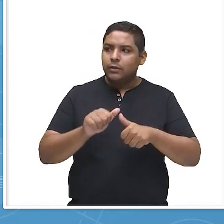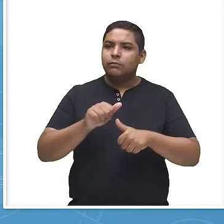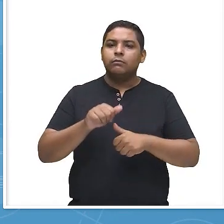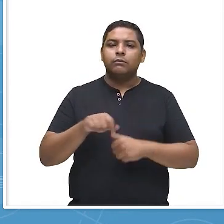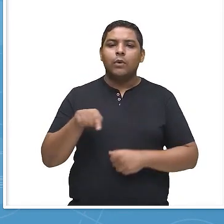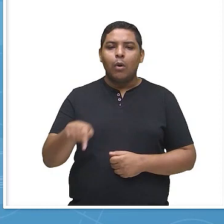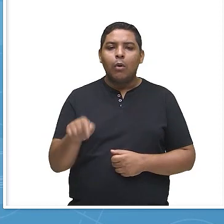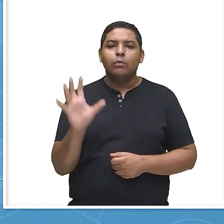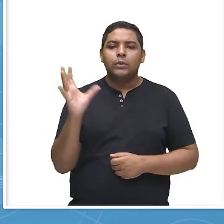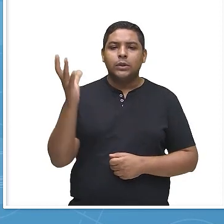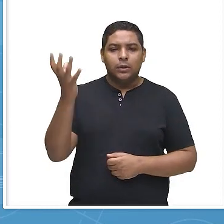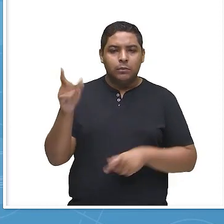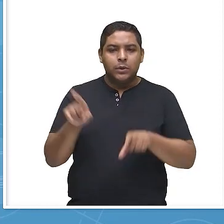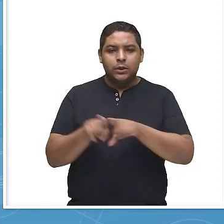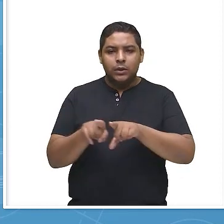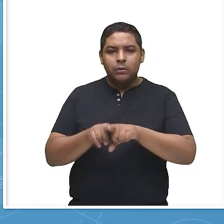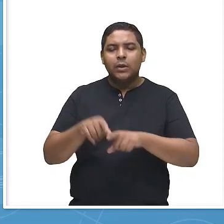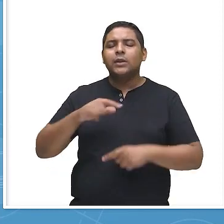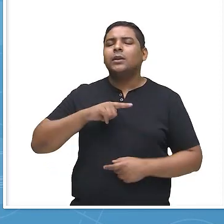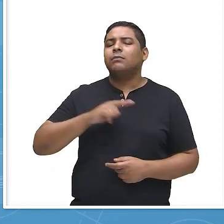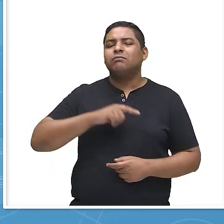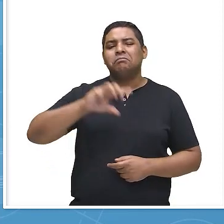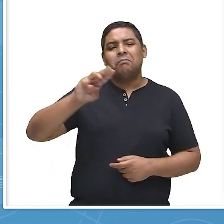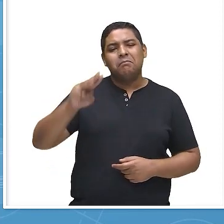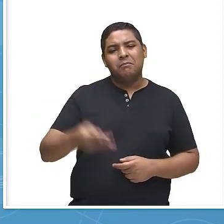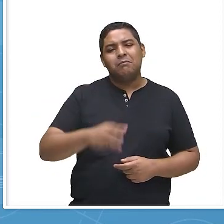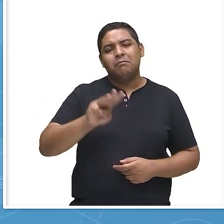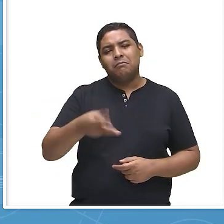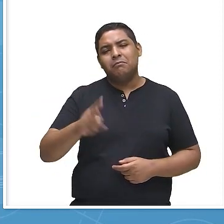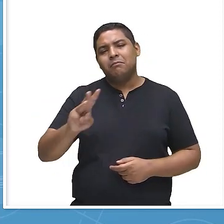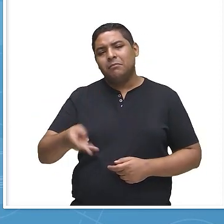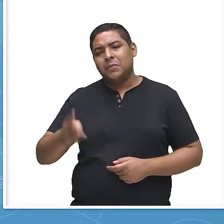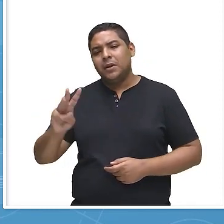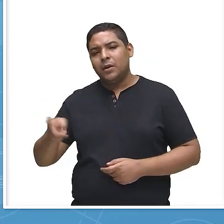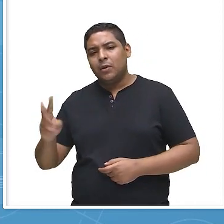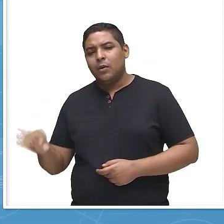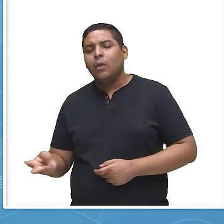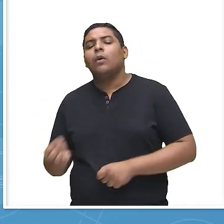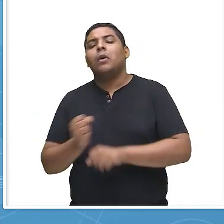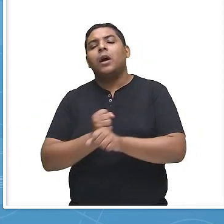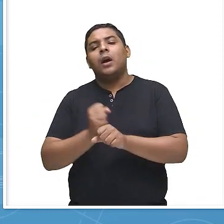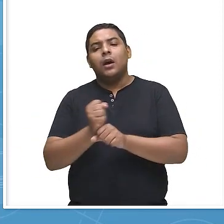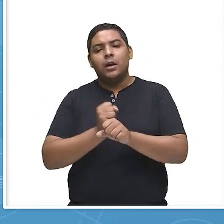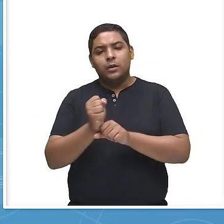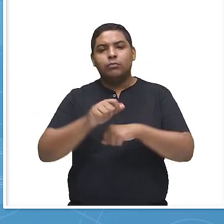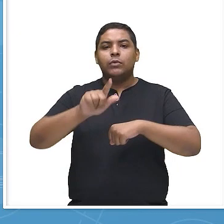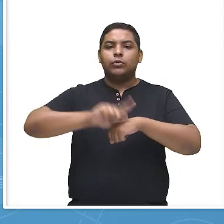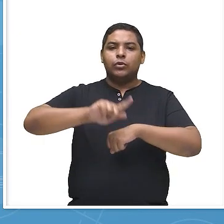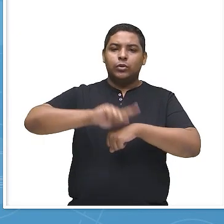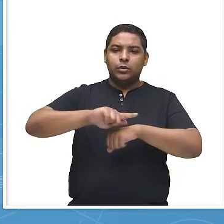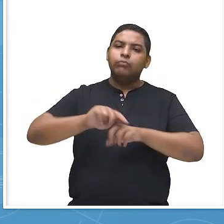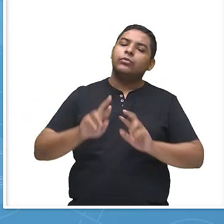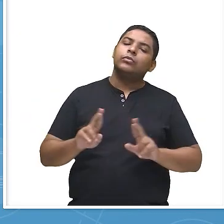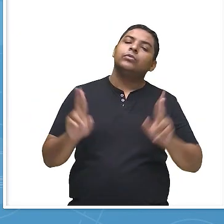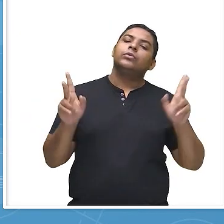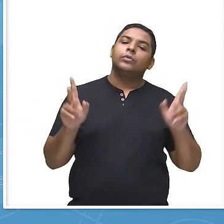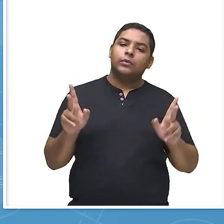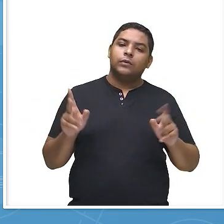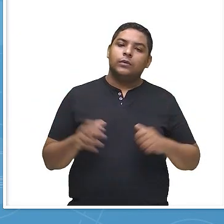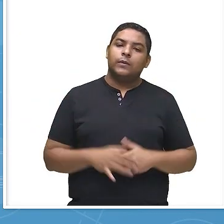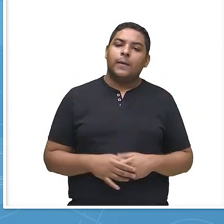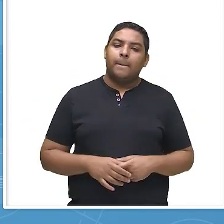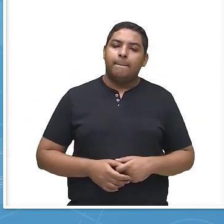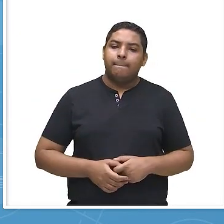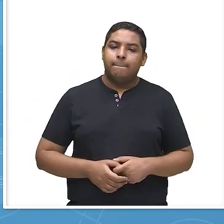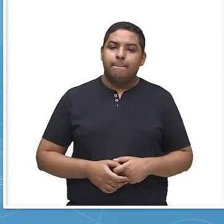tempo, nós temos aí milhões de anos envolvidos. É o tempo geológico, né? Que é diferente do tempo cronológico,